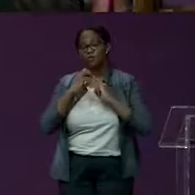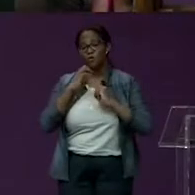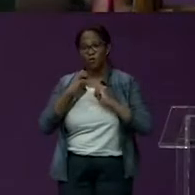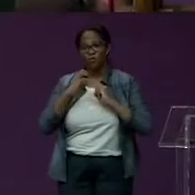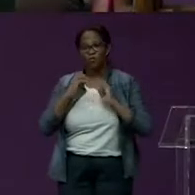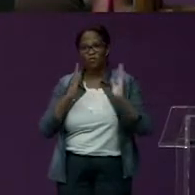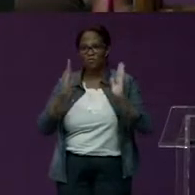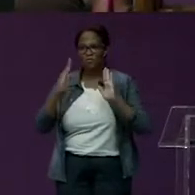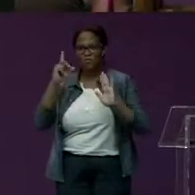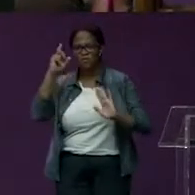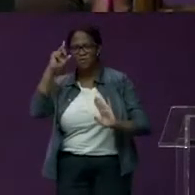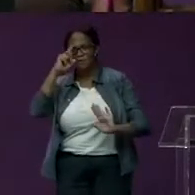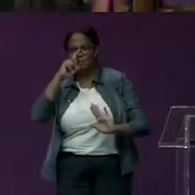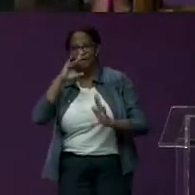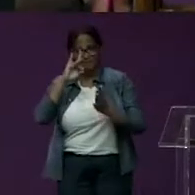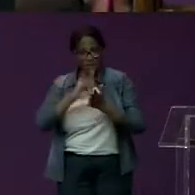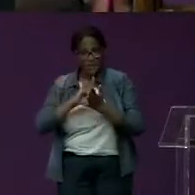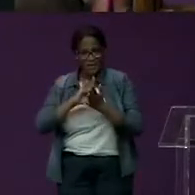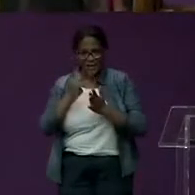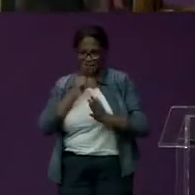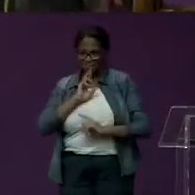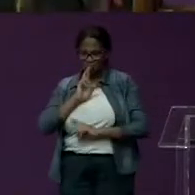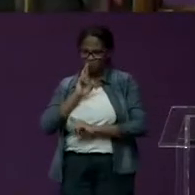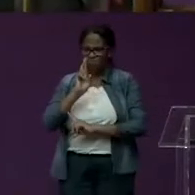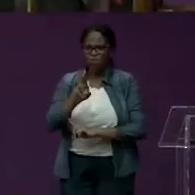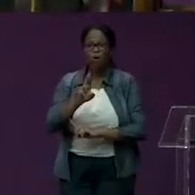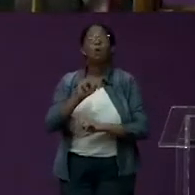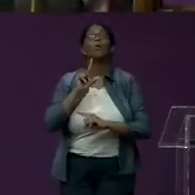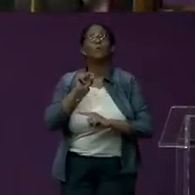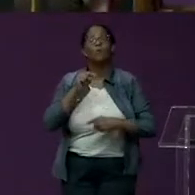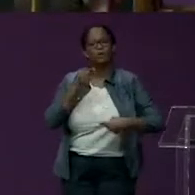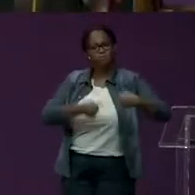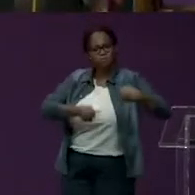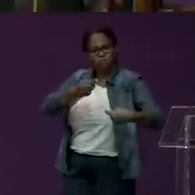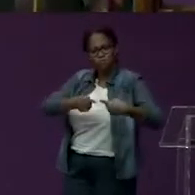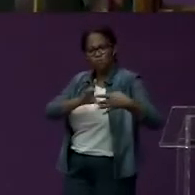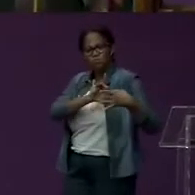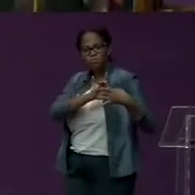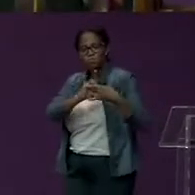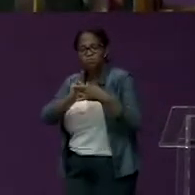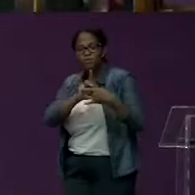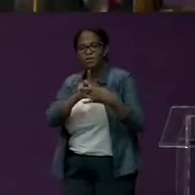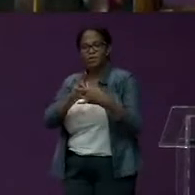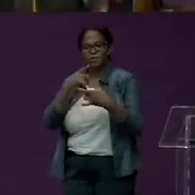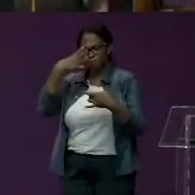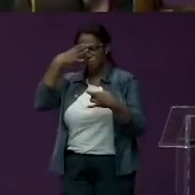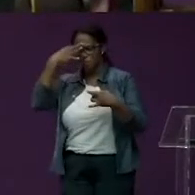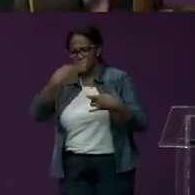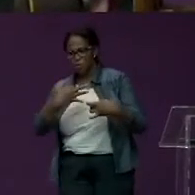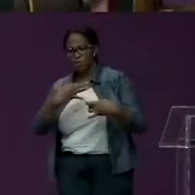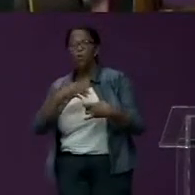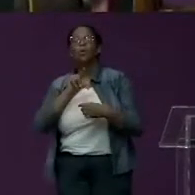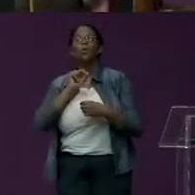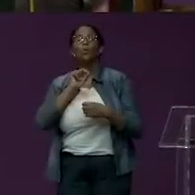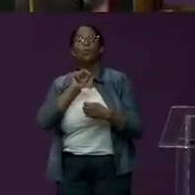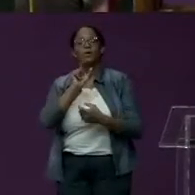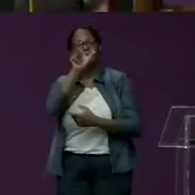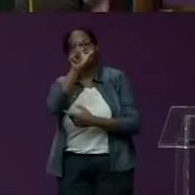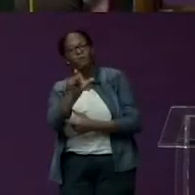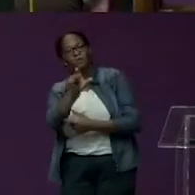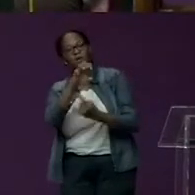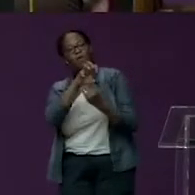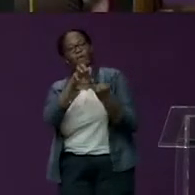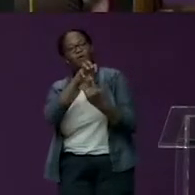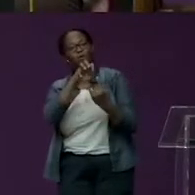ela foi fruto de uma grande corrente política com entendimento muito forte da questão da unidade da Fiocruz,